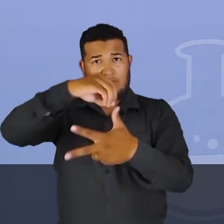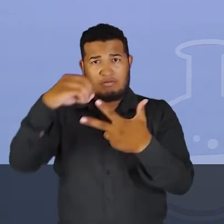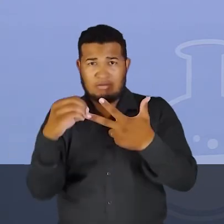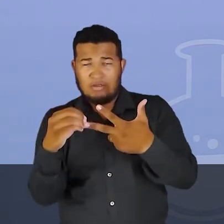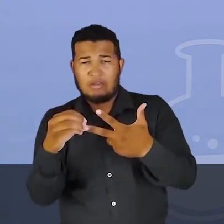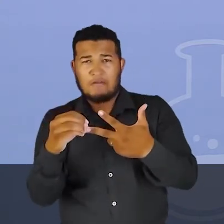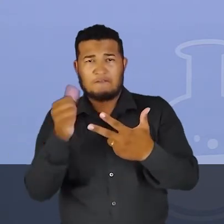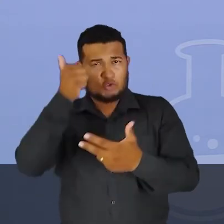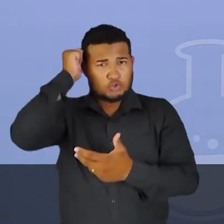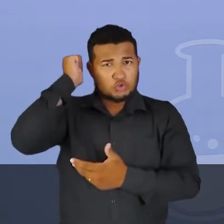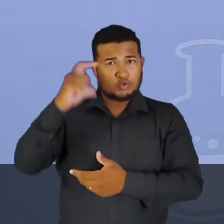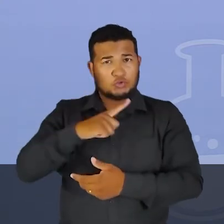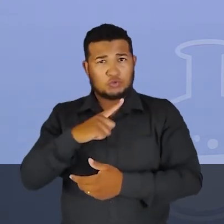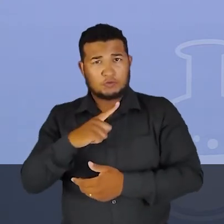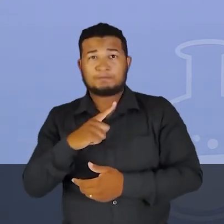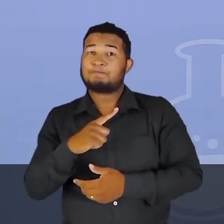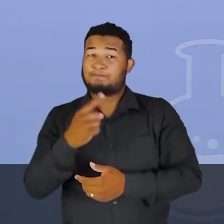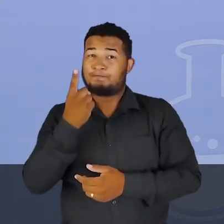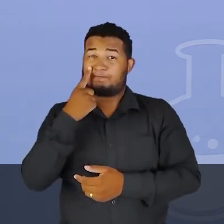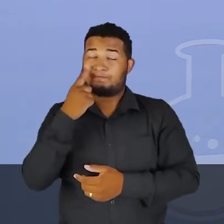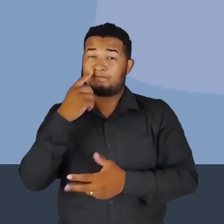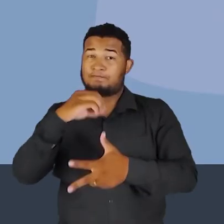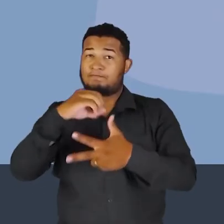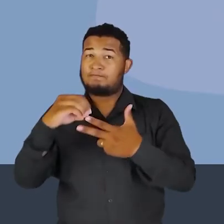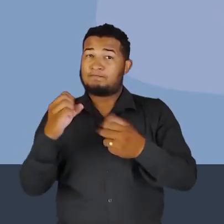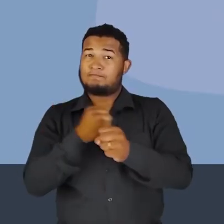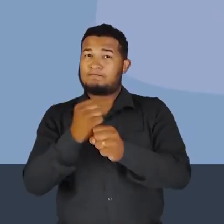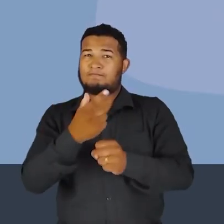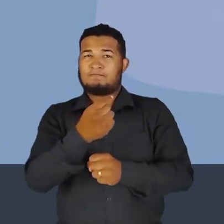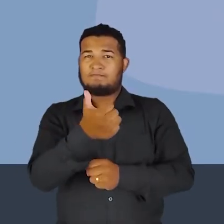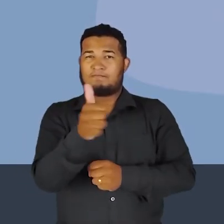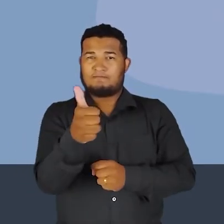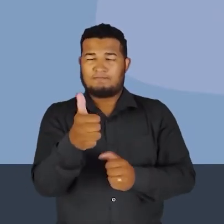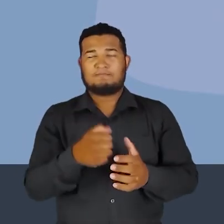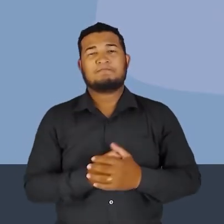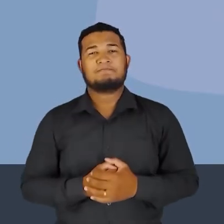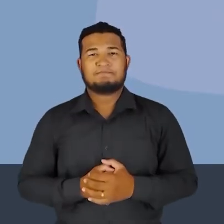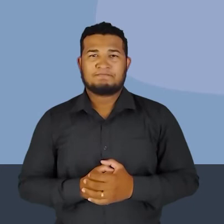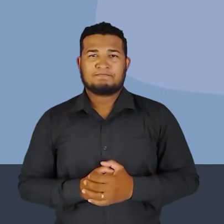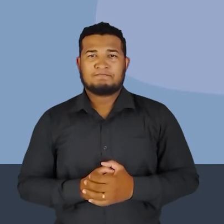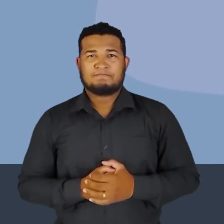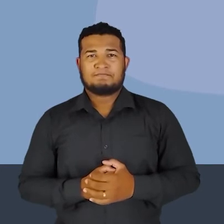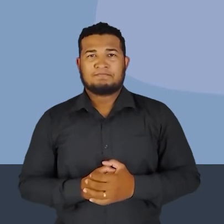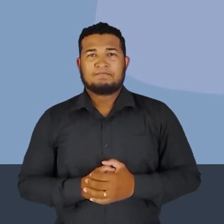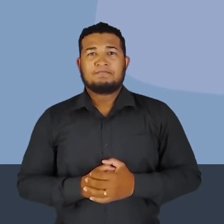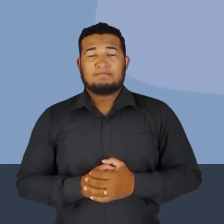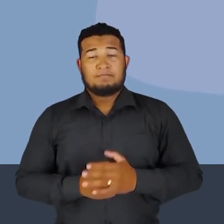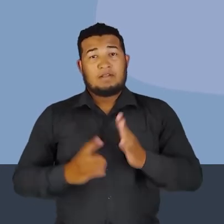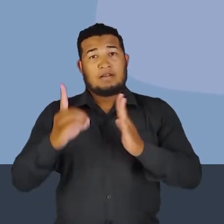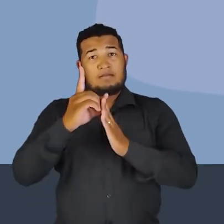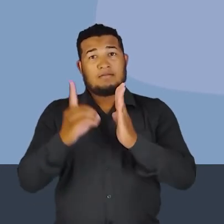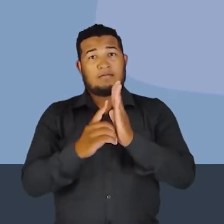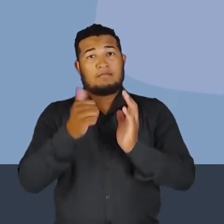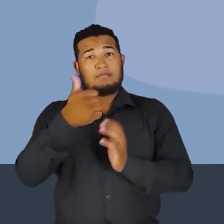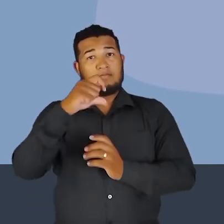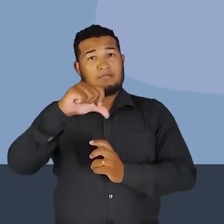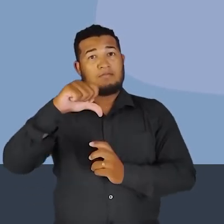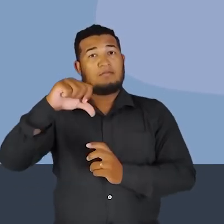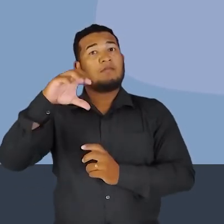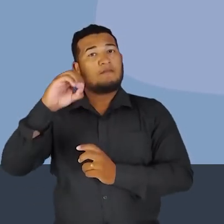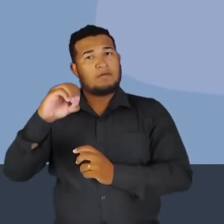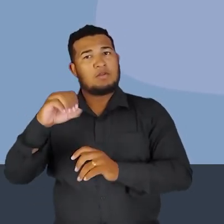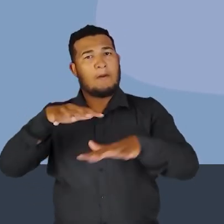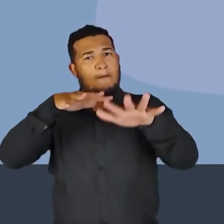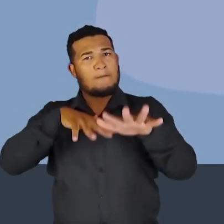vestibulares? Vamos dar uma olhadinha numa questão de Enem de 2011? Vamos lá? Na década de 1990, os